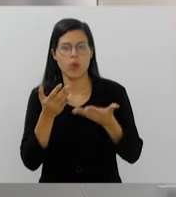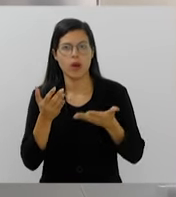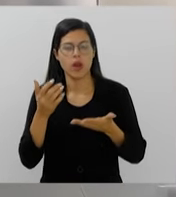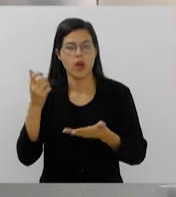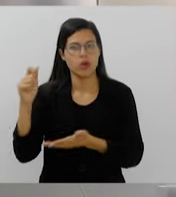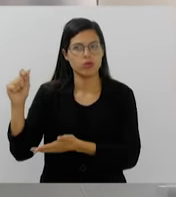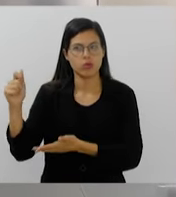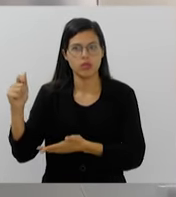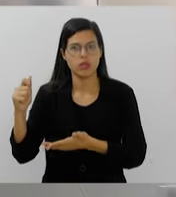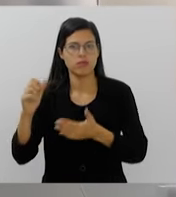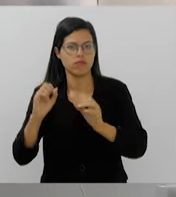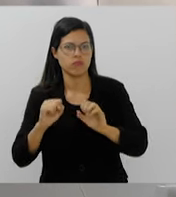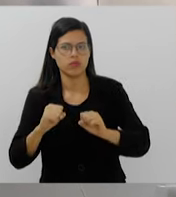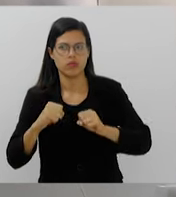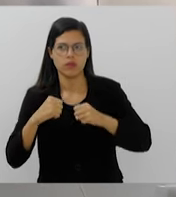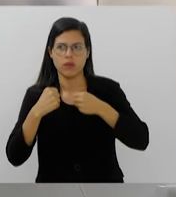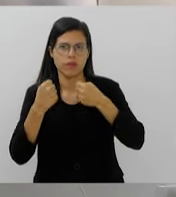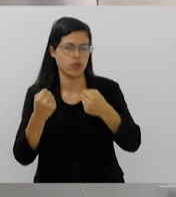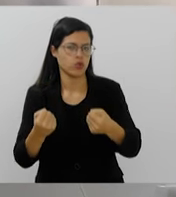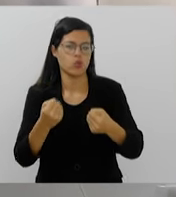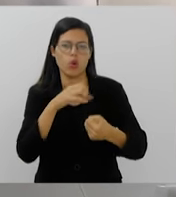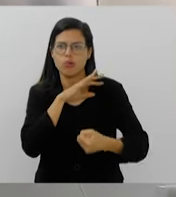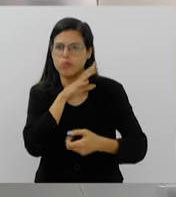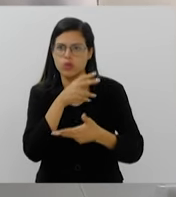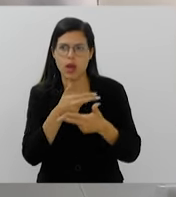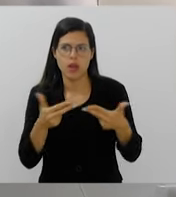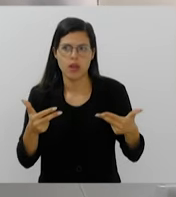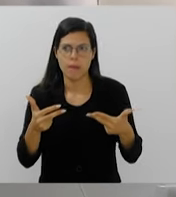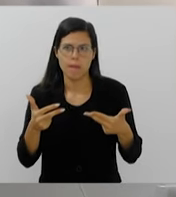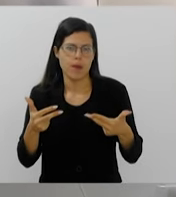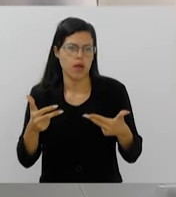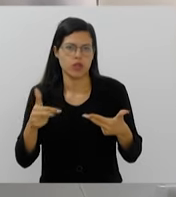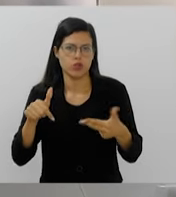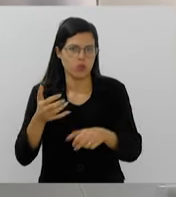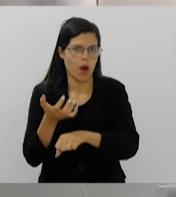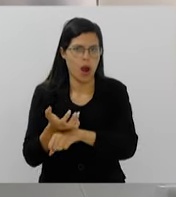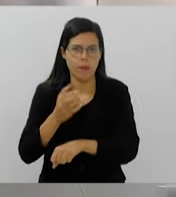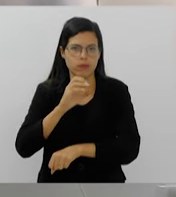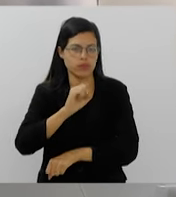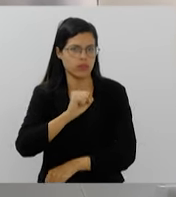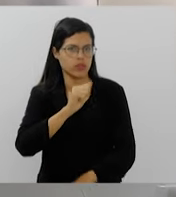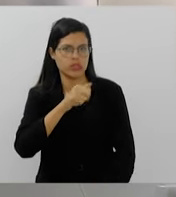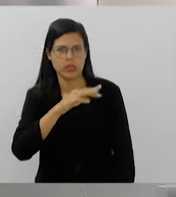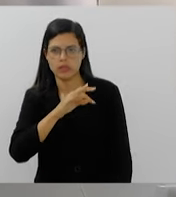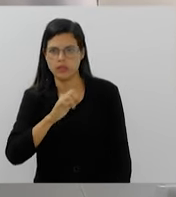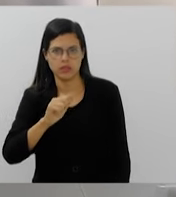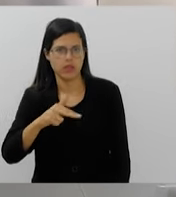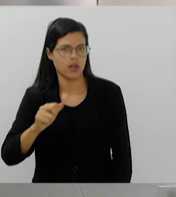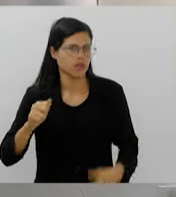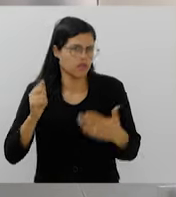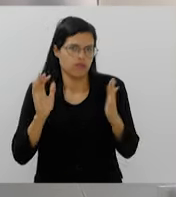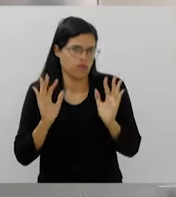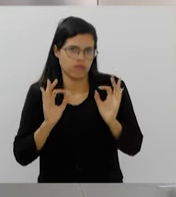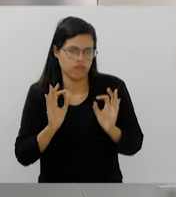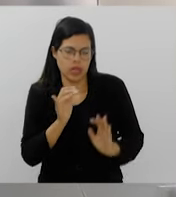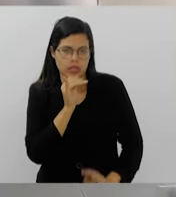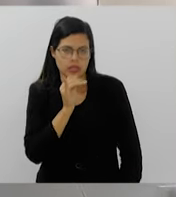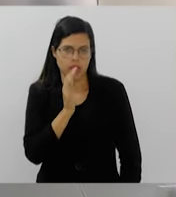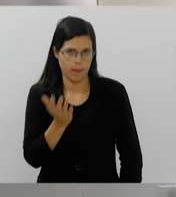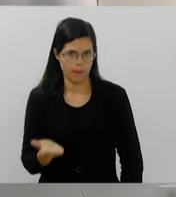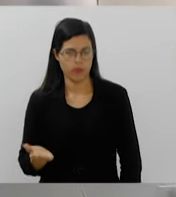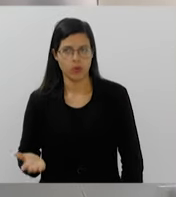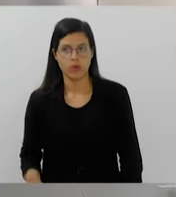associação dos defensores das cutias do Campo de Santana, causa Sim. nobre. Mas não necessariamente. Aliás, vou comunicar